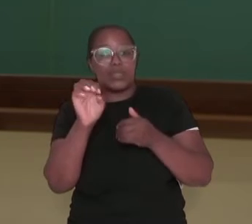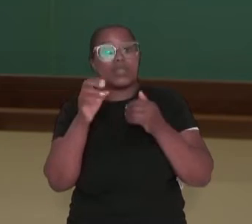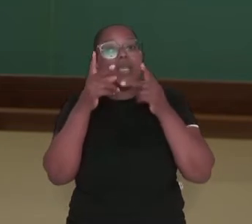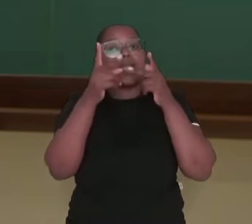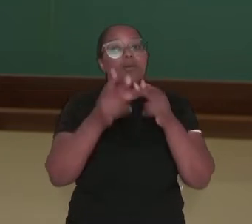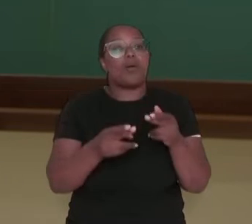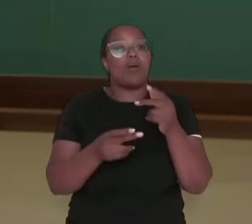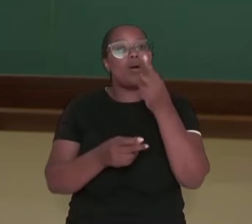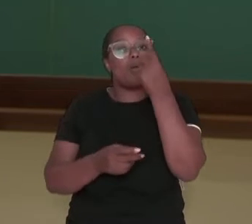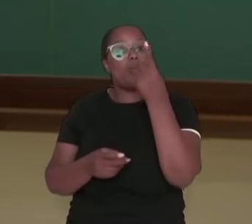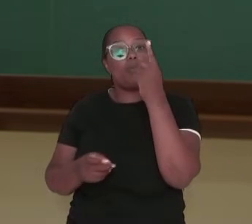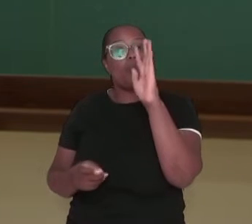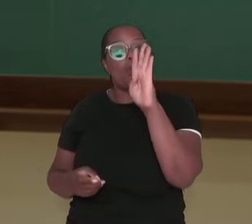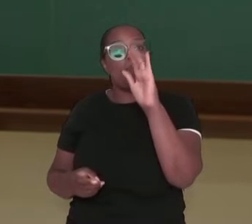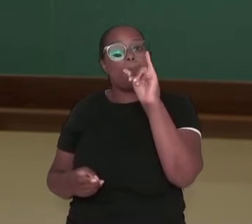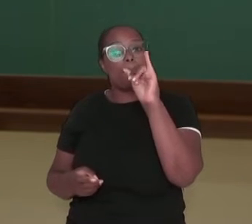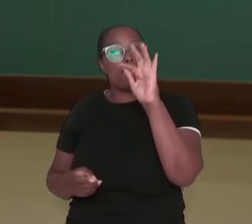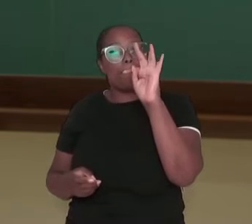byte, ok?